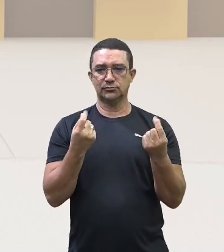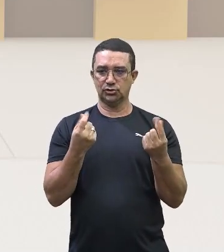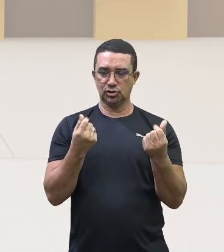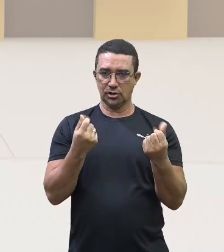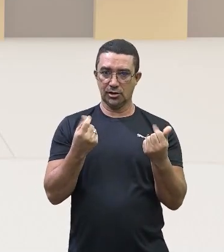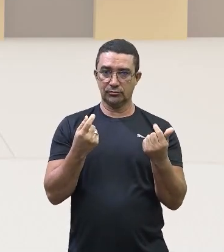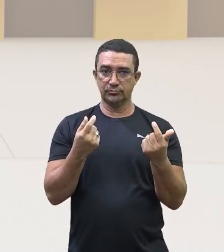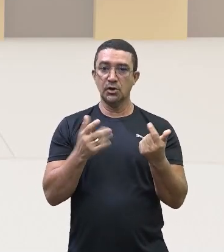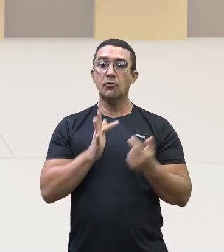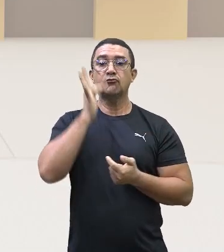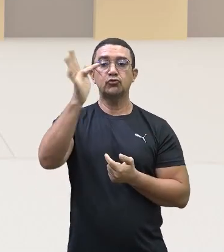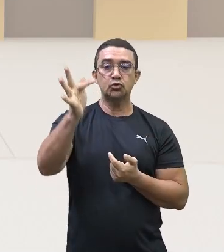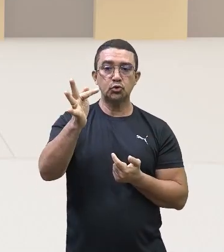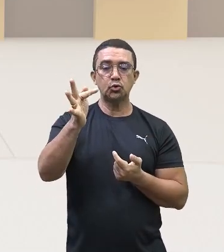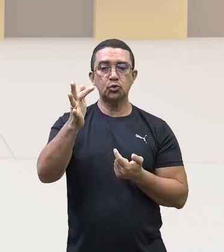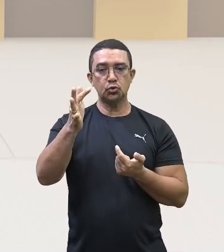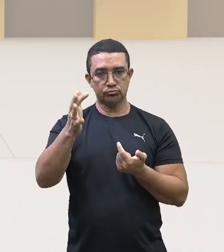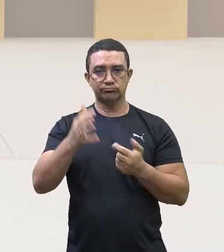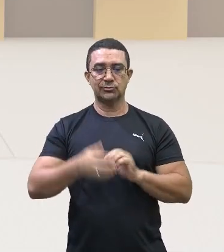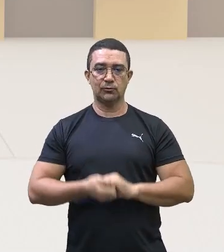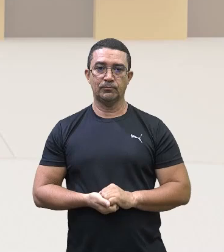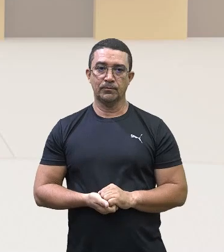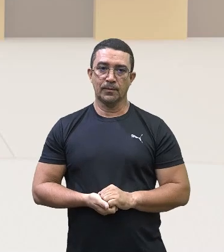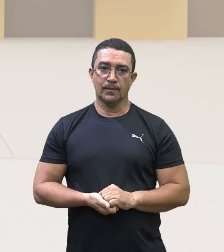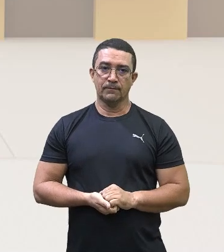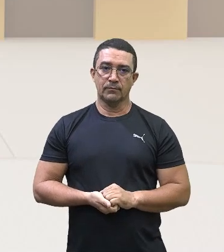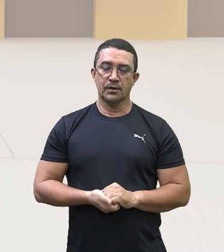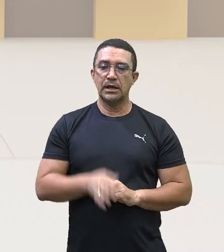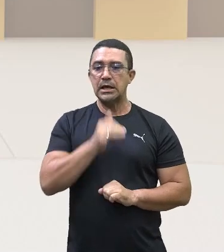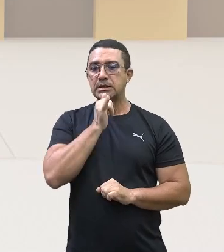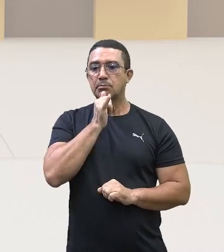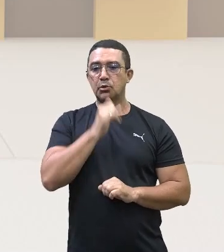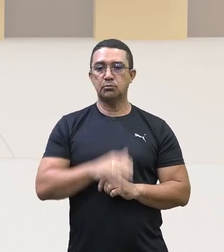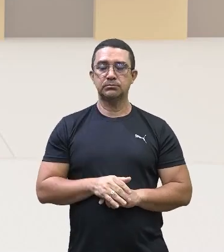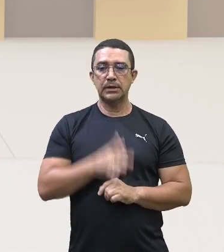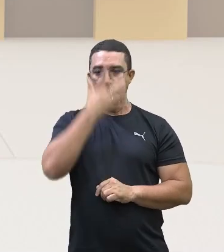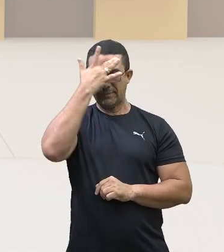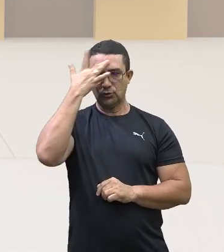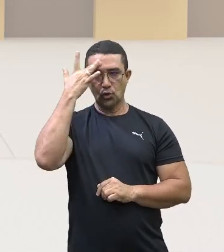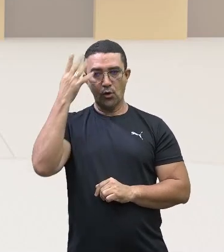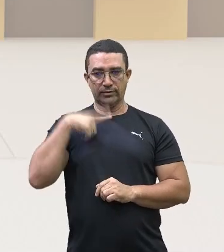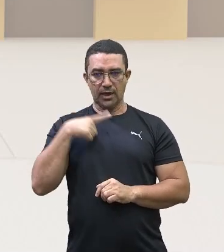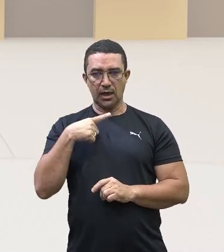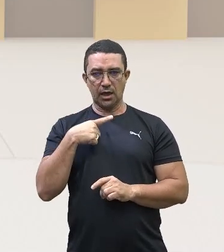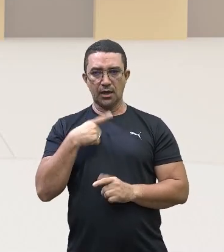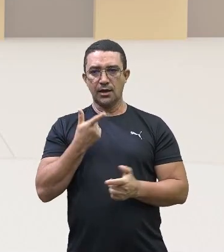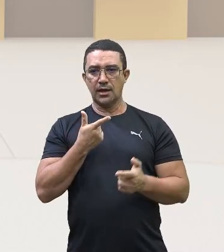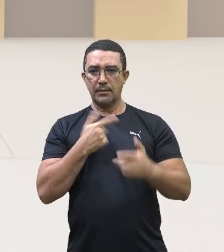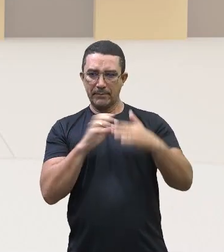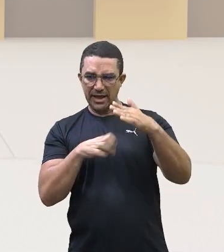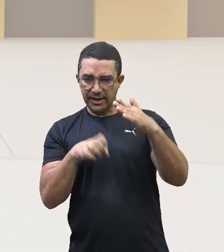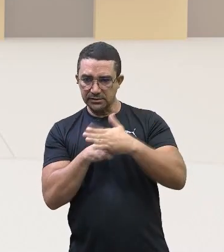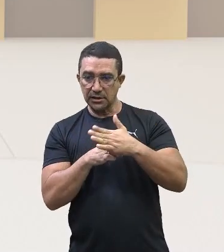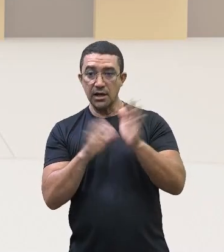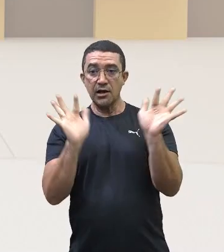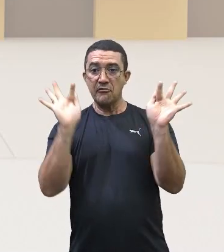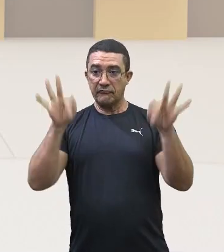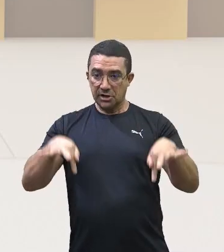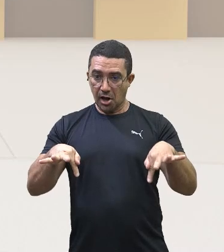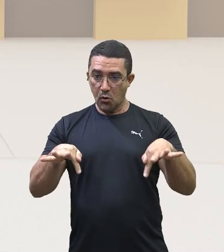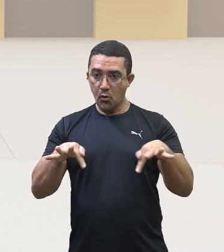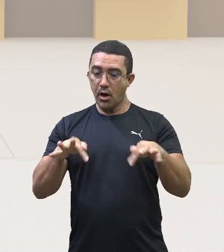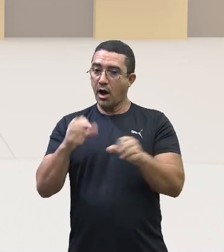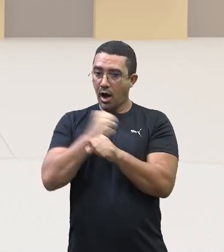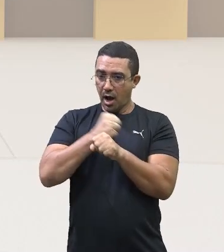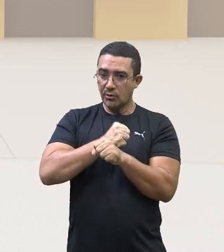minhas previsões, né? Isso Por mesmo. exemplo, quem trabalha com comércio, final de ano, geralmente é um mês,